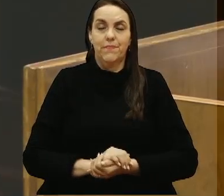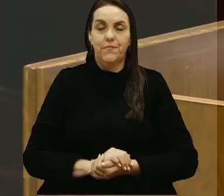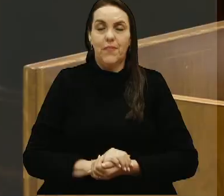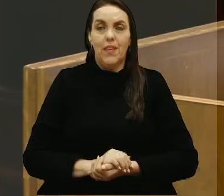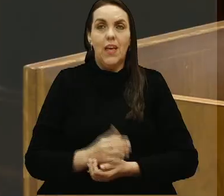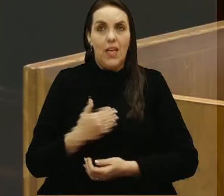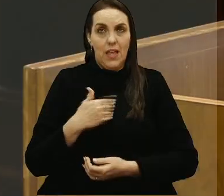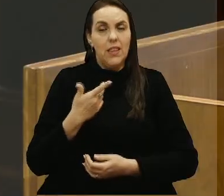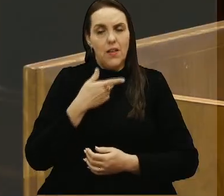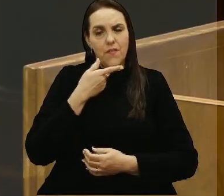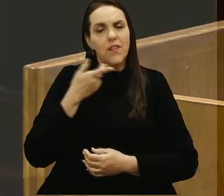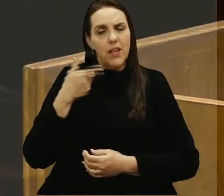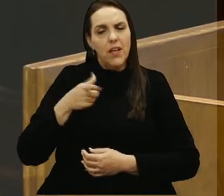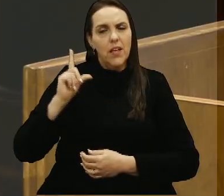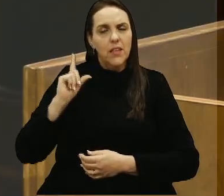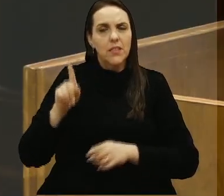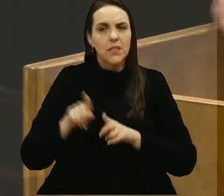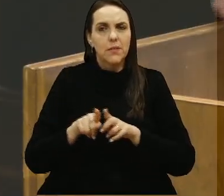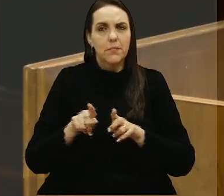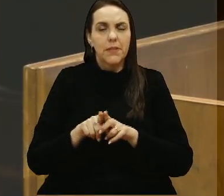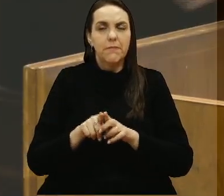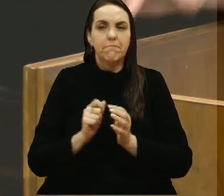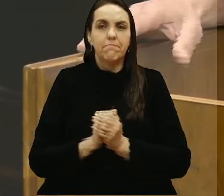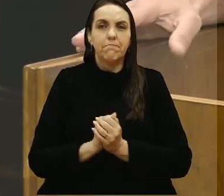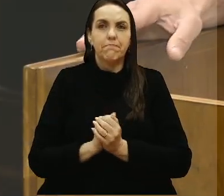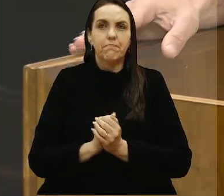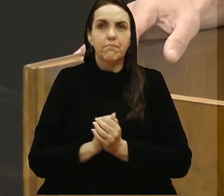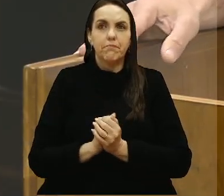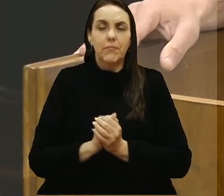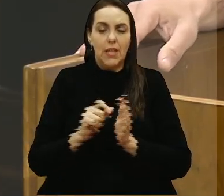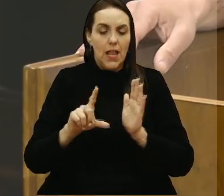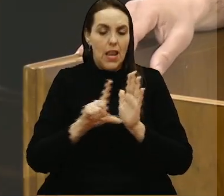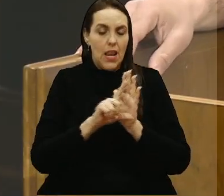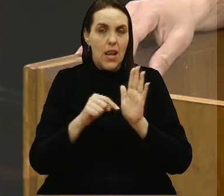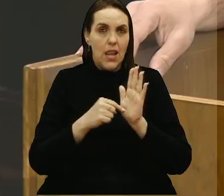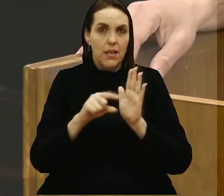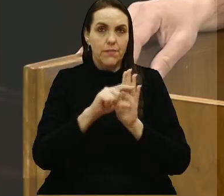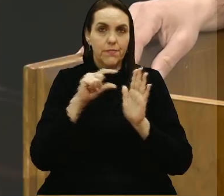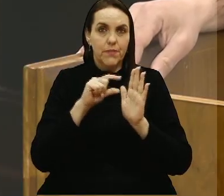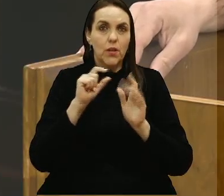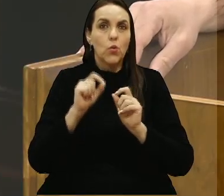já citei anteriormente, aqui fala, numa parte da lei, fala o seguinte: